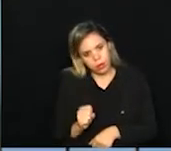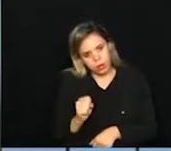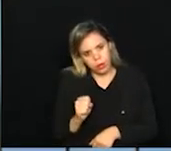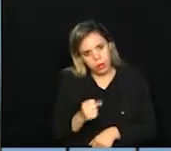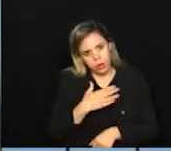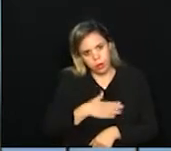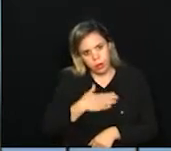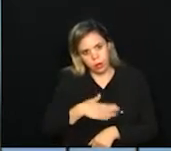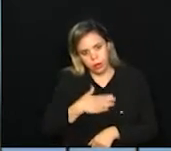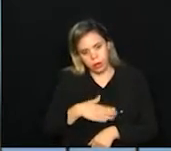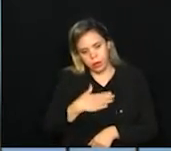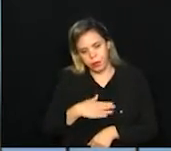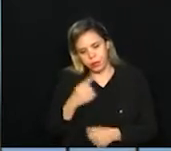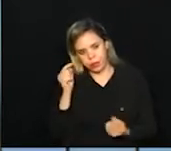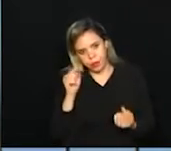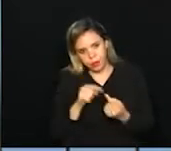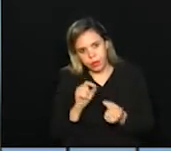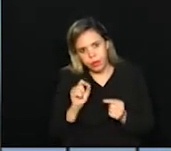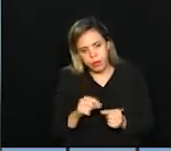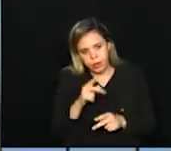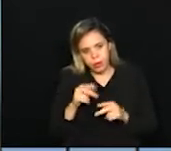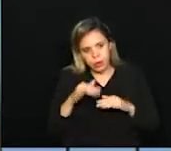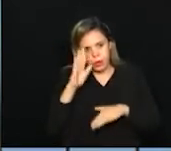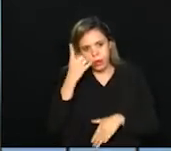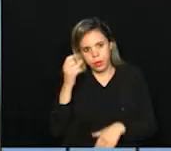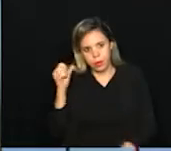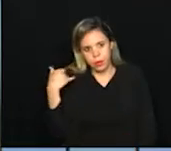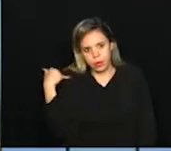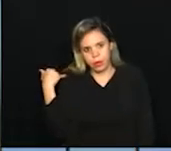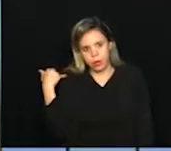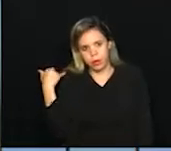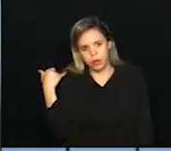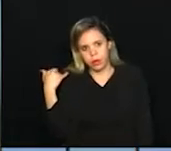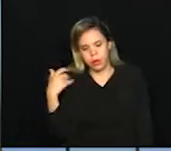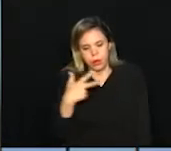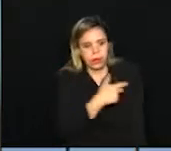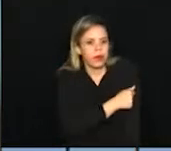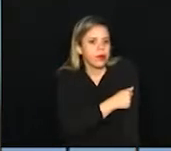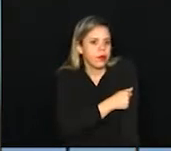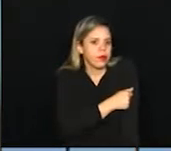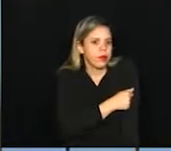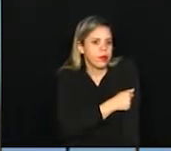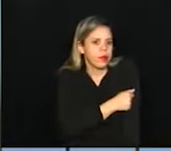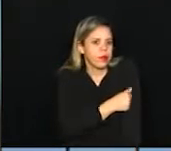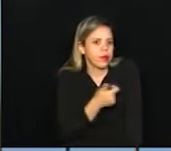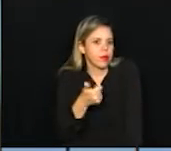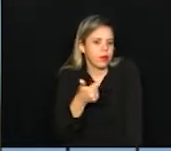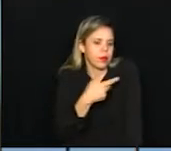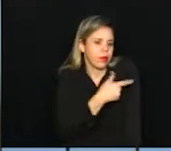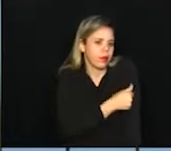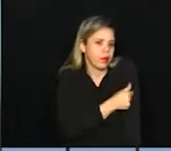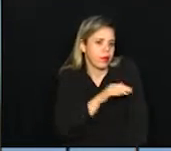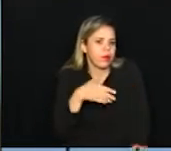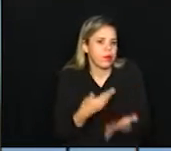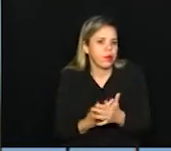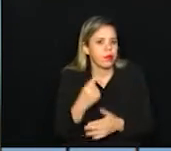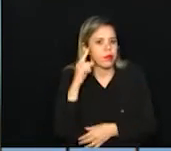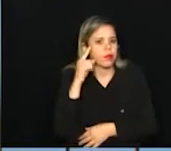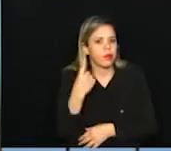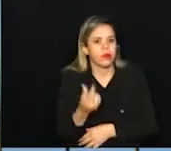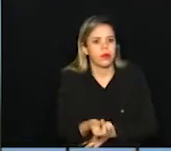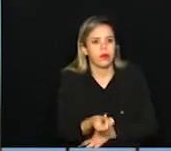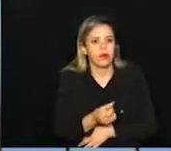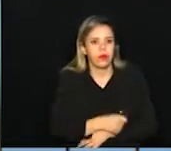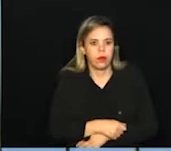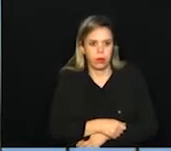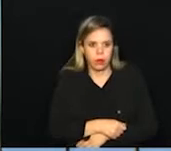de agosto. A ideia é que os maiores de 18 anos sejam vacinados com a primeira dose até o próximo dia